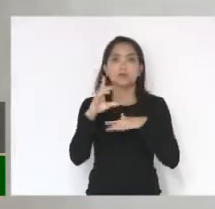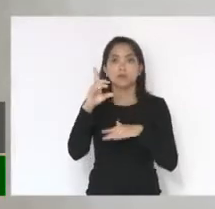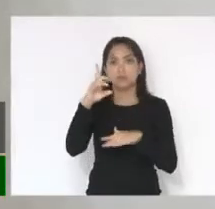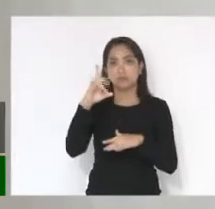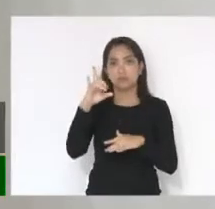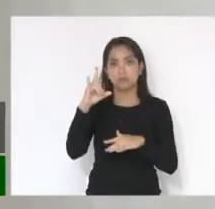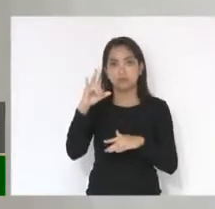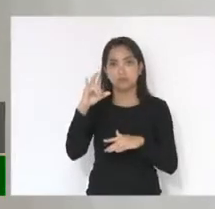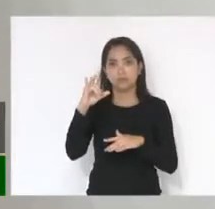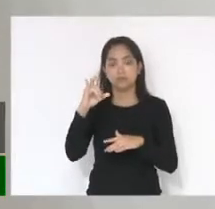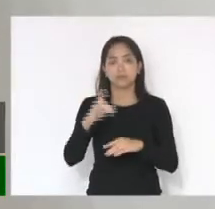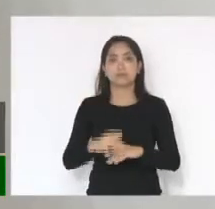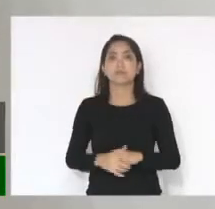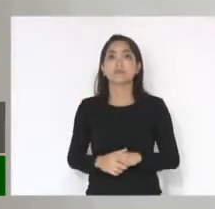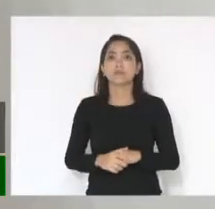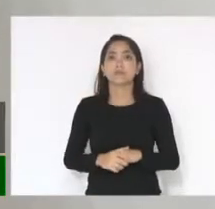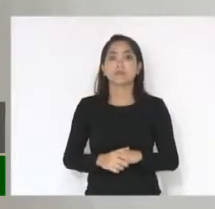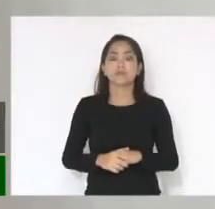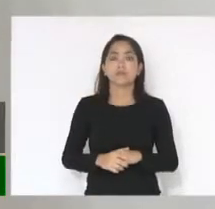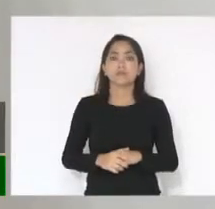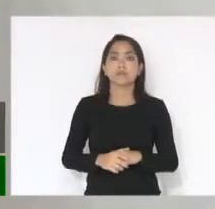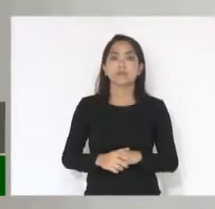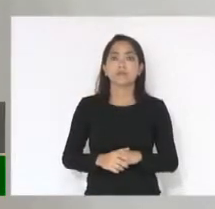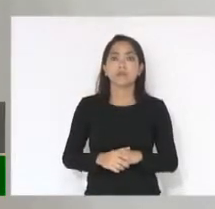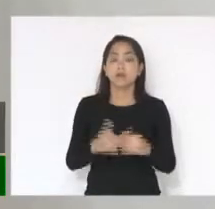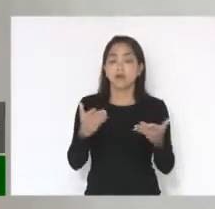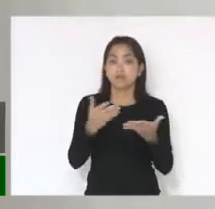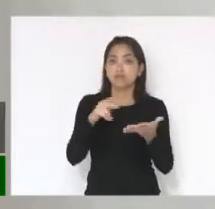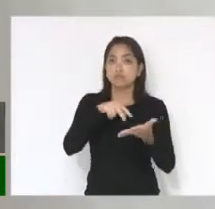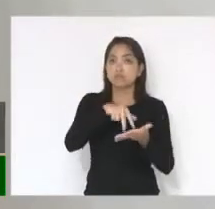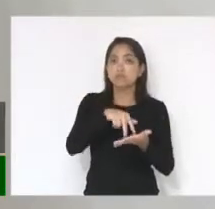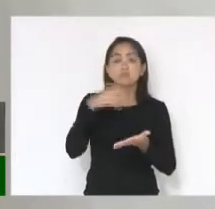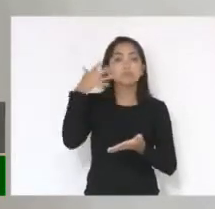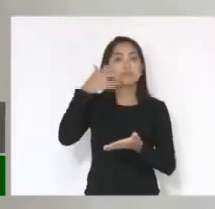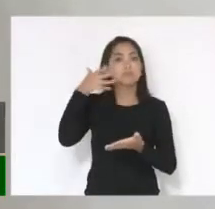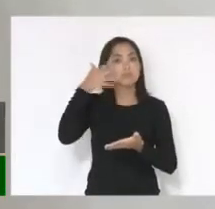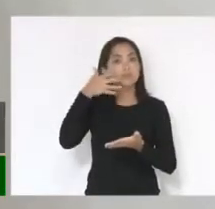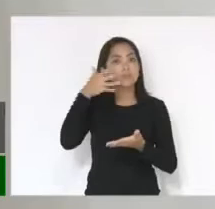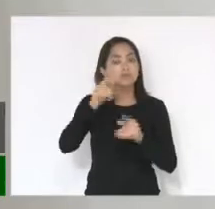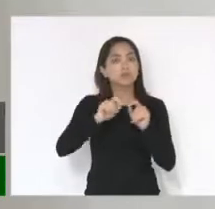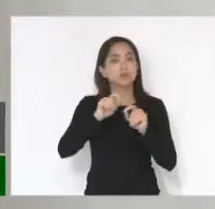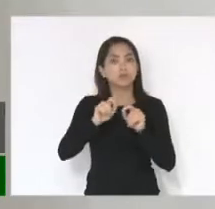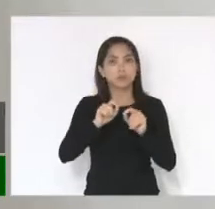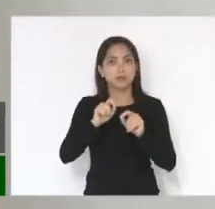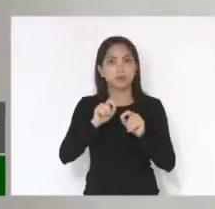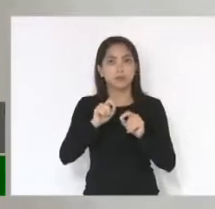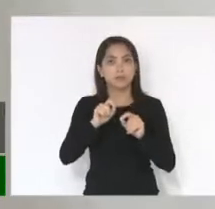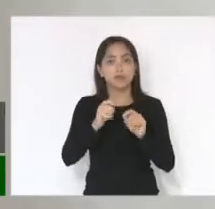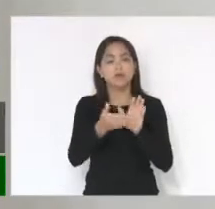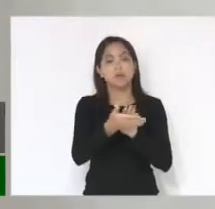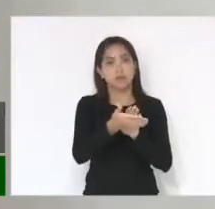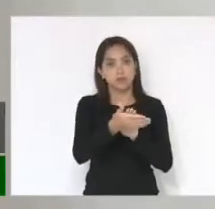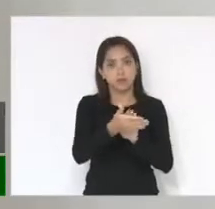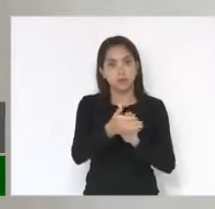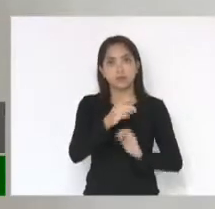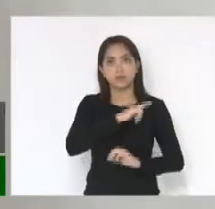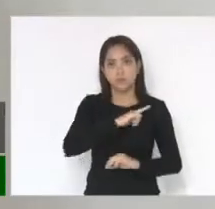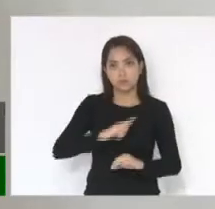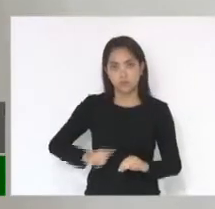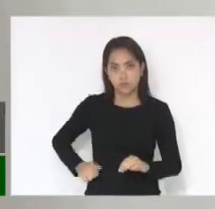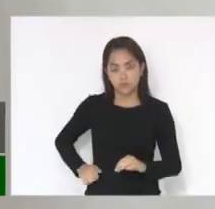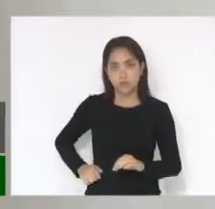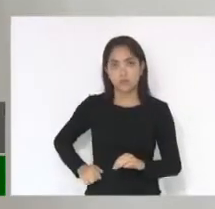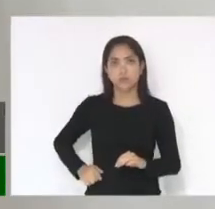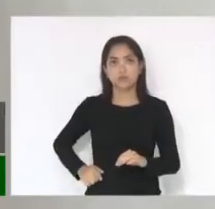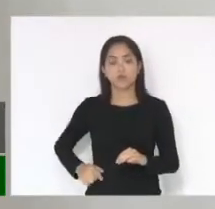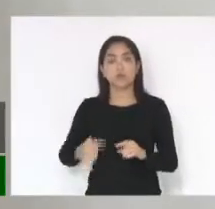Senhor presidente, o que me faz vir a essa tribuna é parabenizar o governador do Estado.